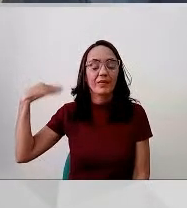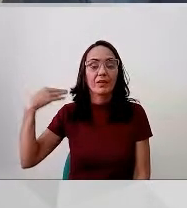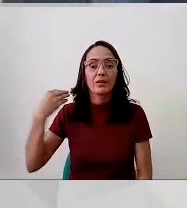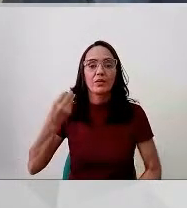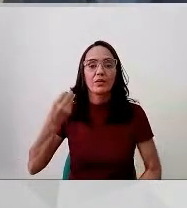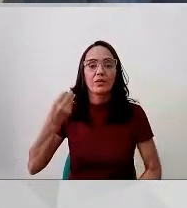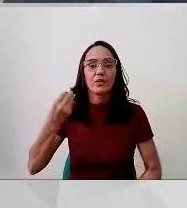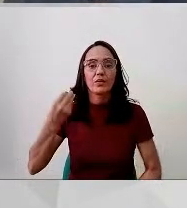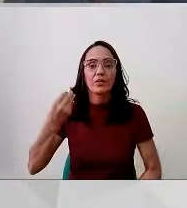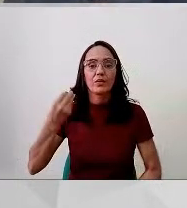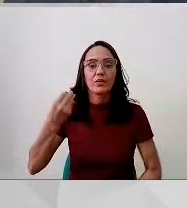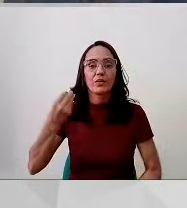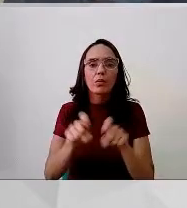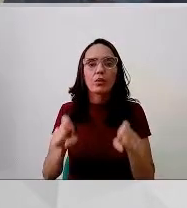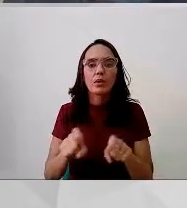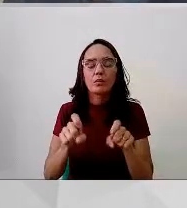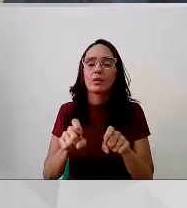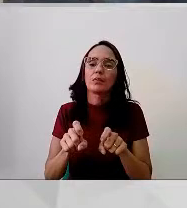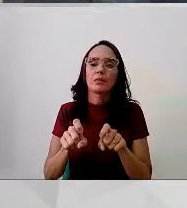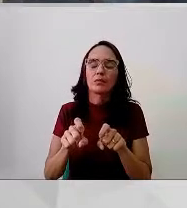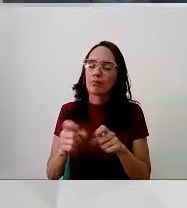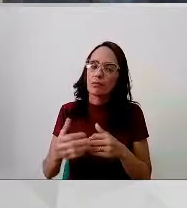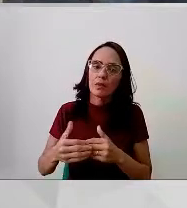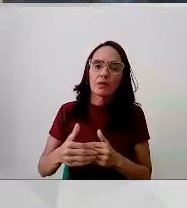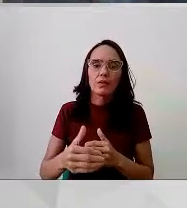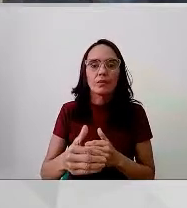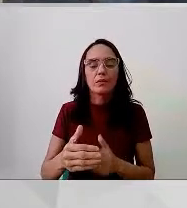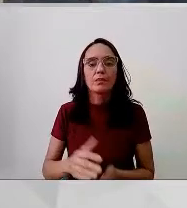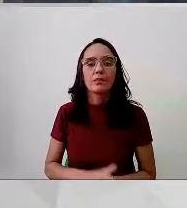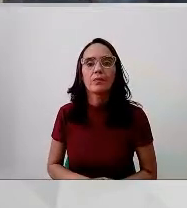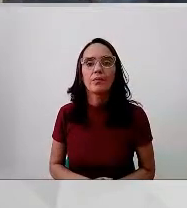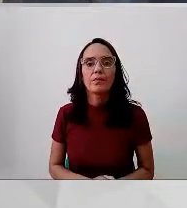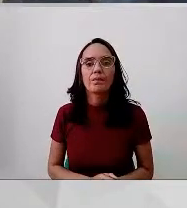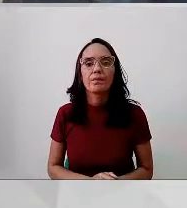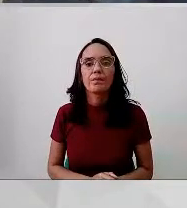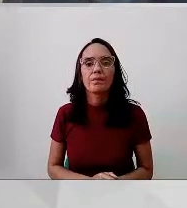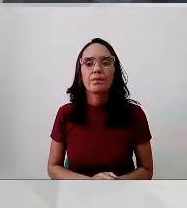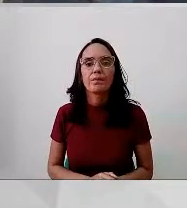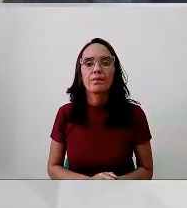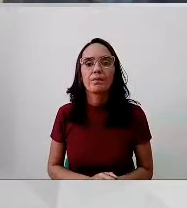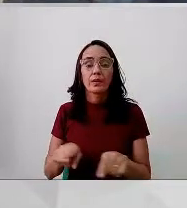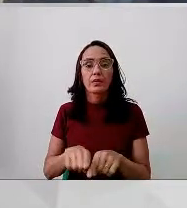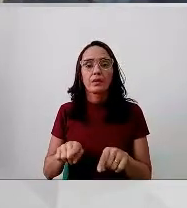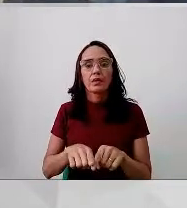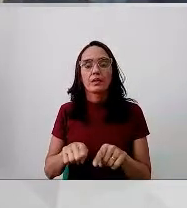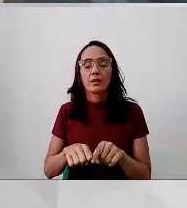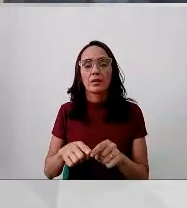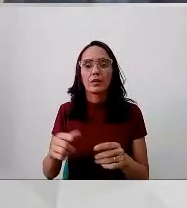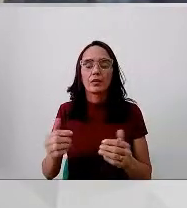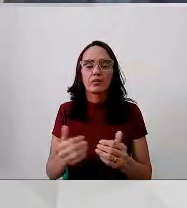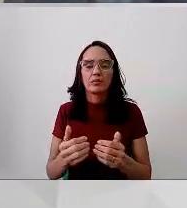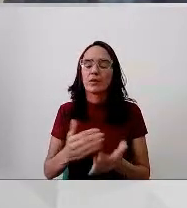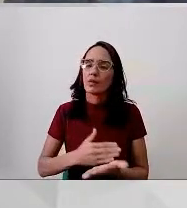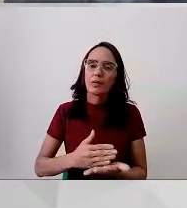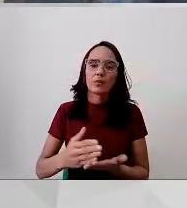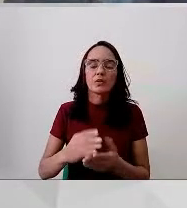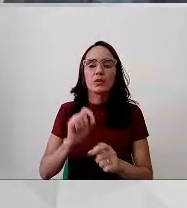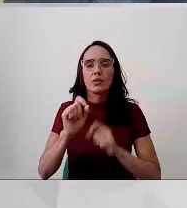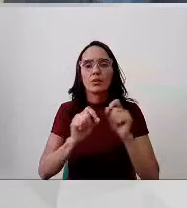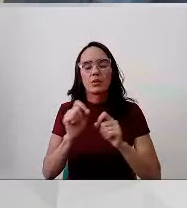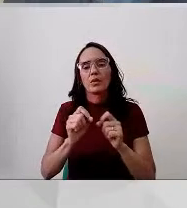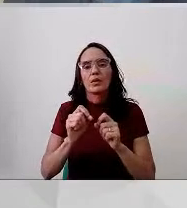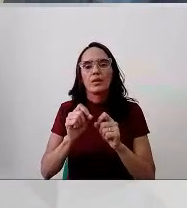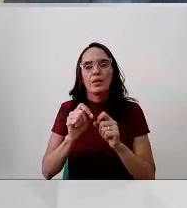a corrente. Né? Então, a partir desses dispositivos eletrônicos, eles